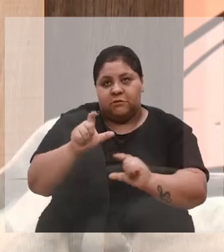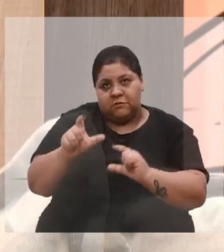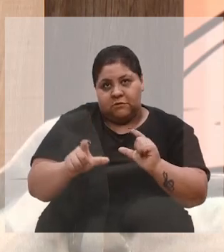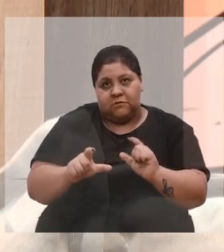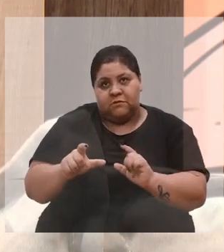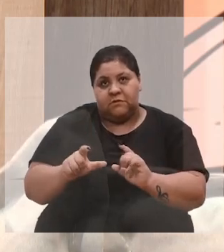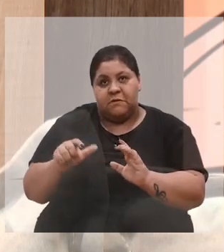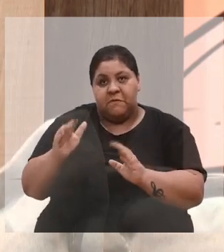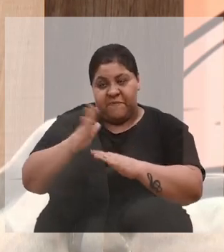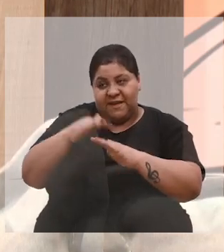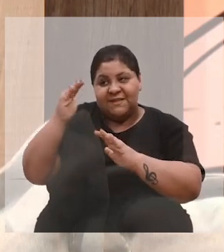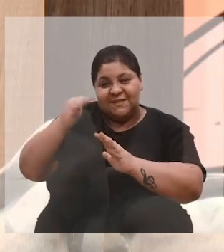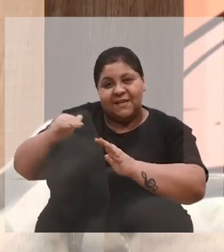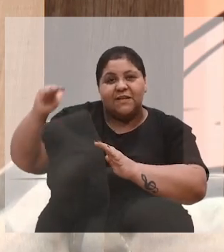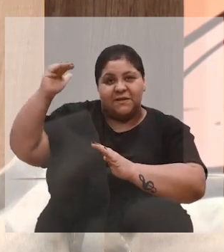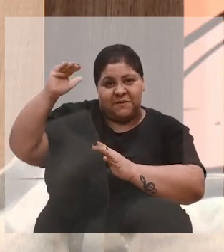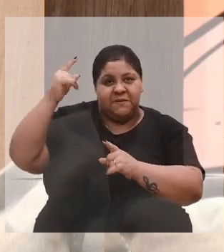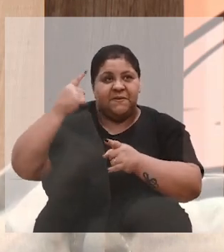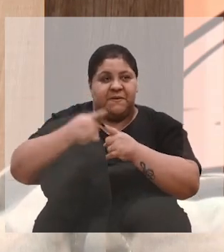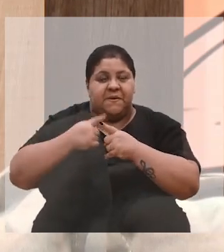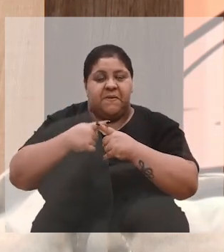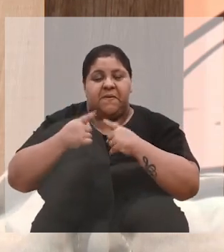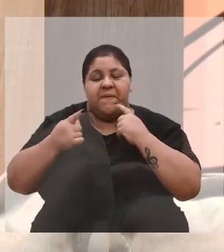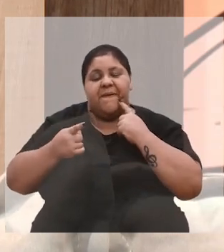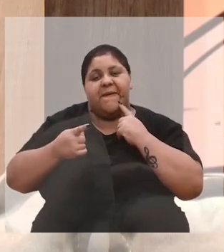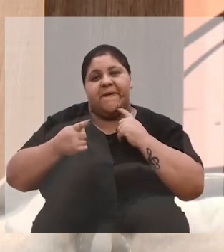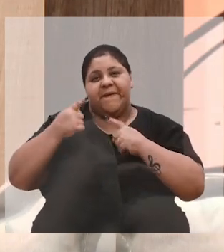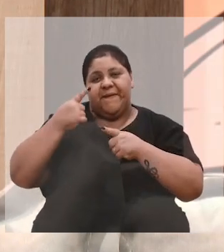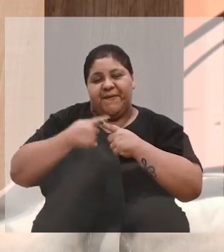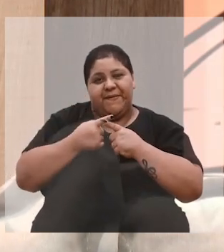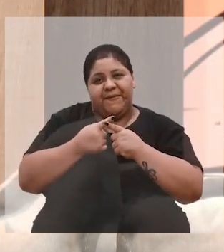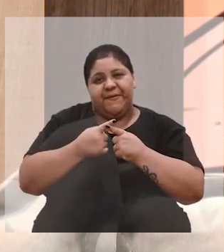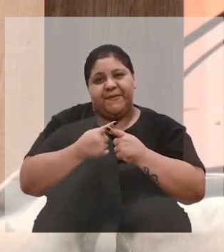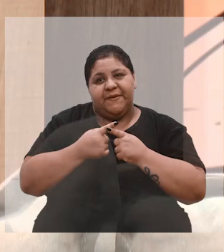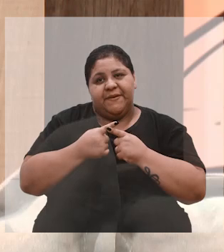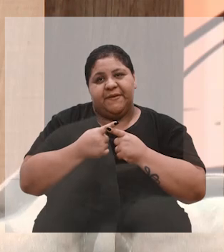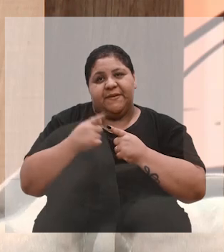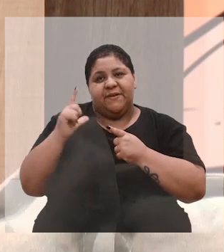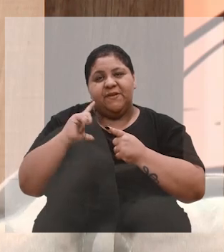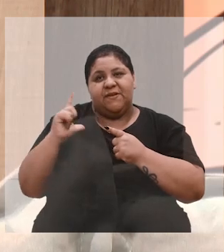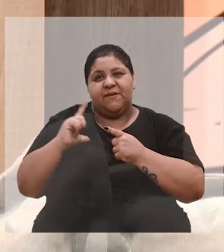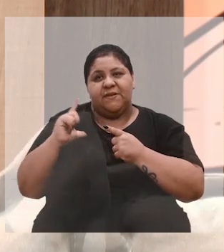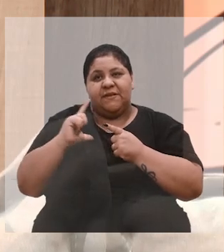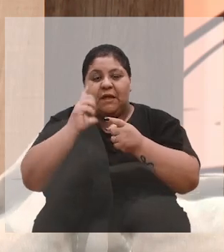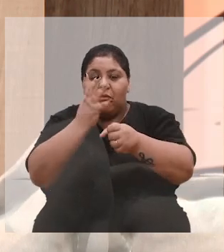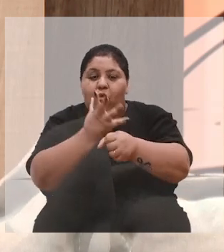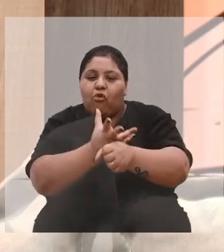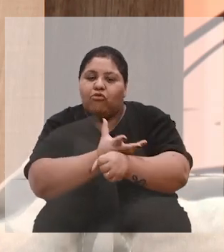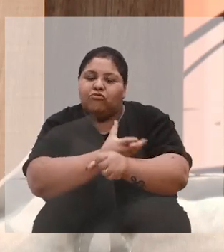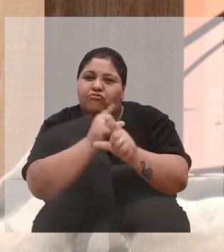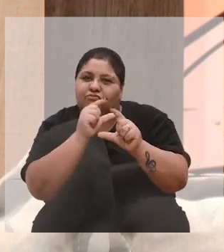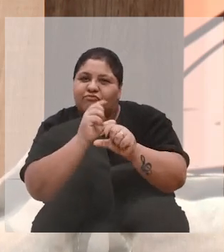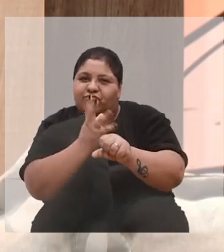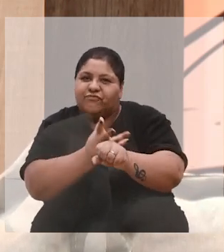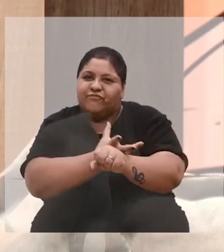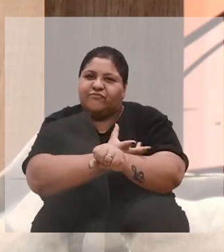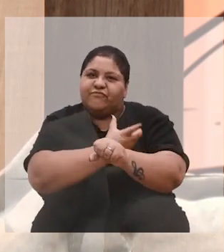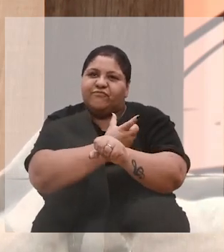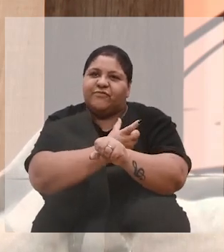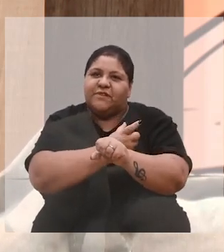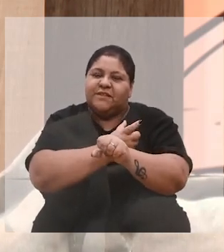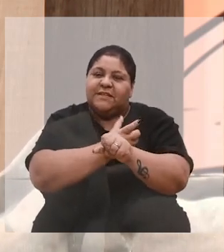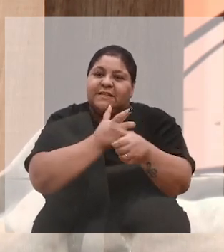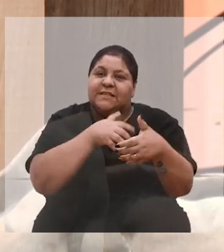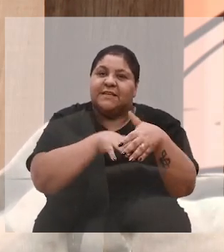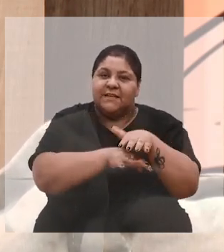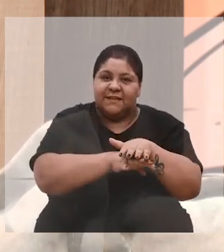pessoas crescidinhas, né? Porque ele vem ali carregando um pouquinho de emoção nessa